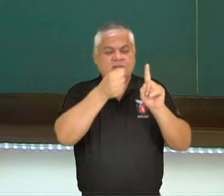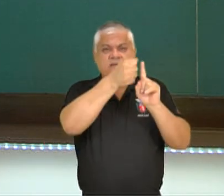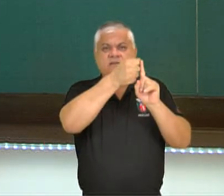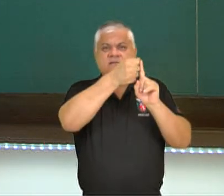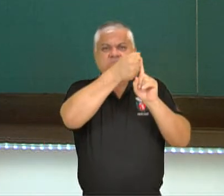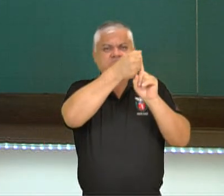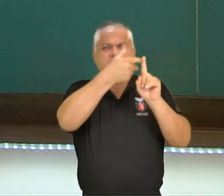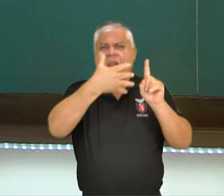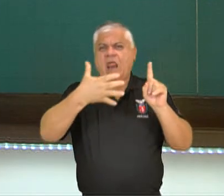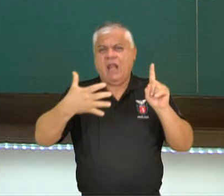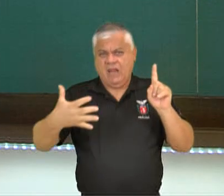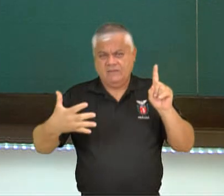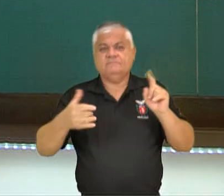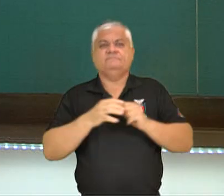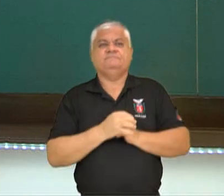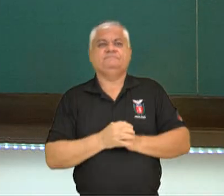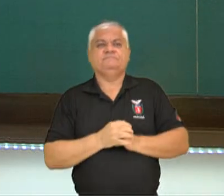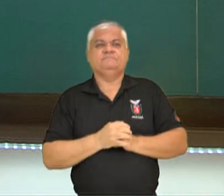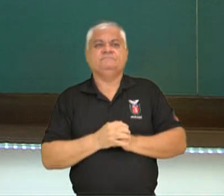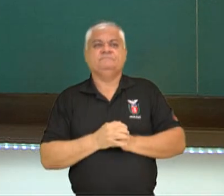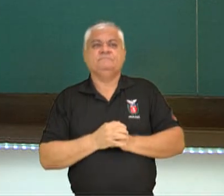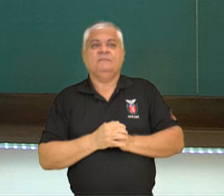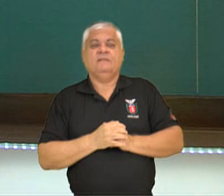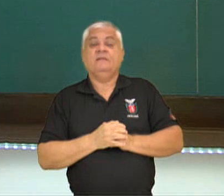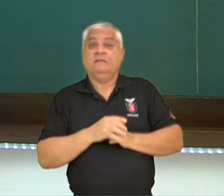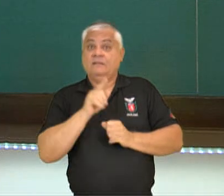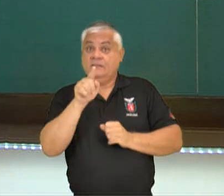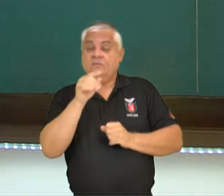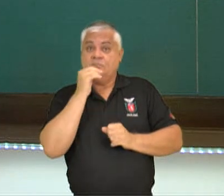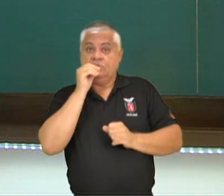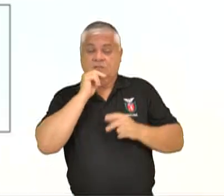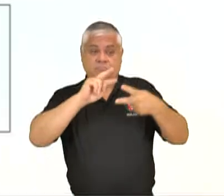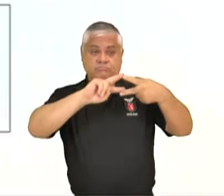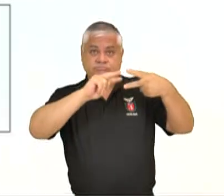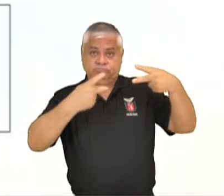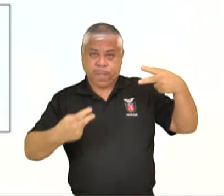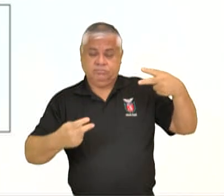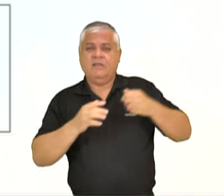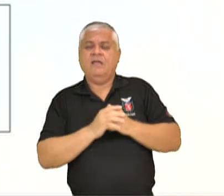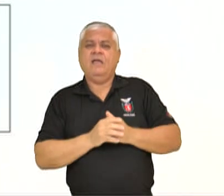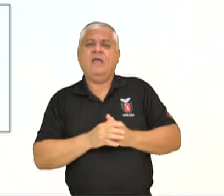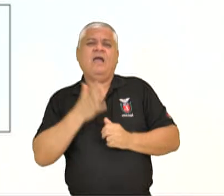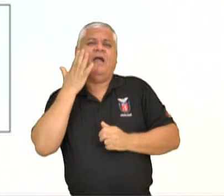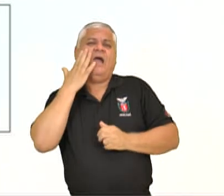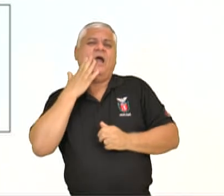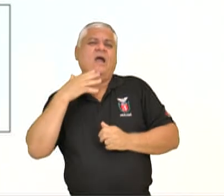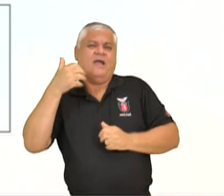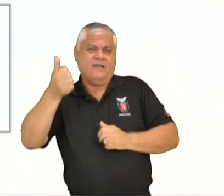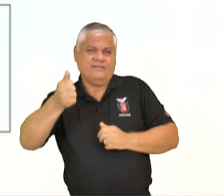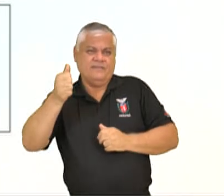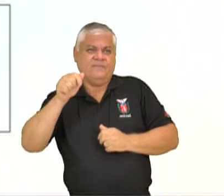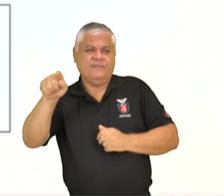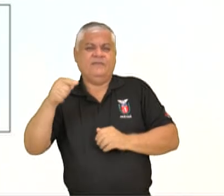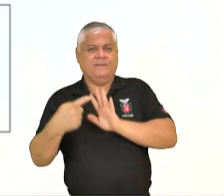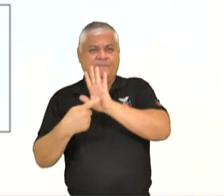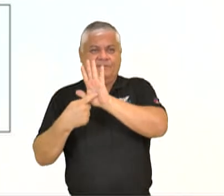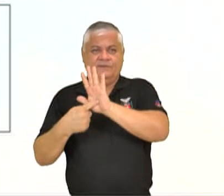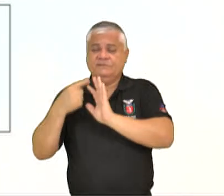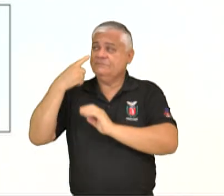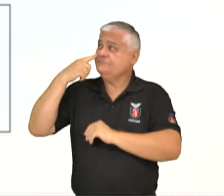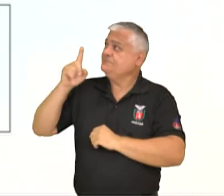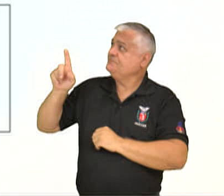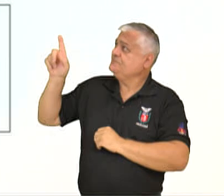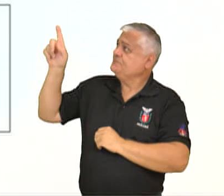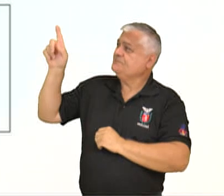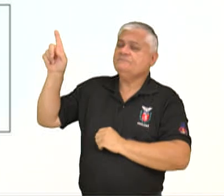que é pleiotropia. Ainda falando da anemia falciforme, está mostrando aqui para vocês essa tabelinha, esse gráficozinho,